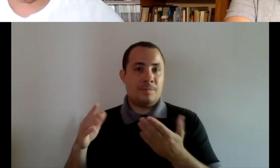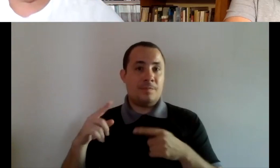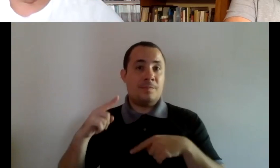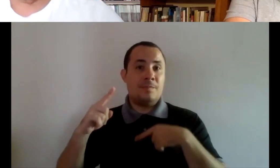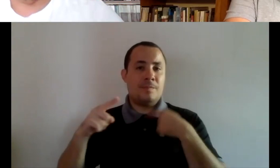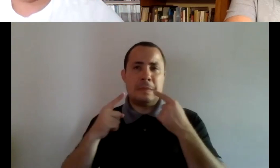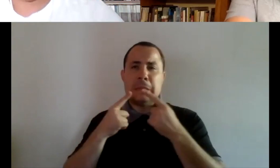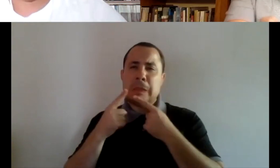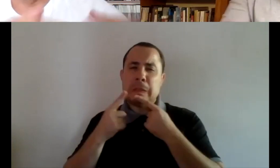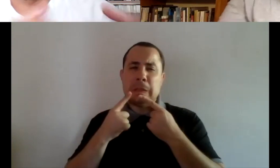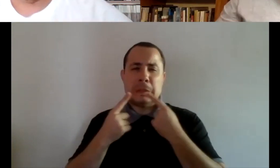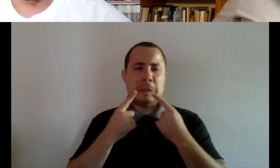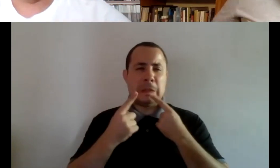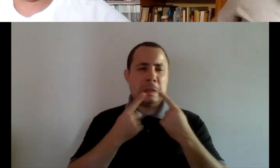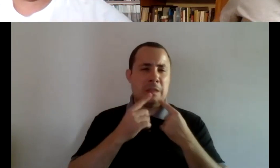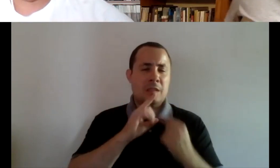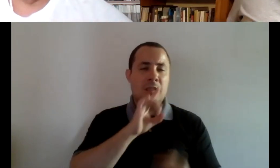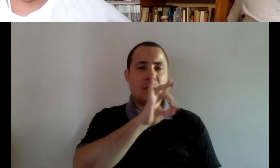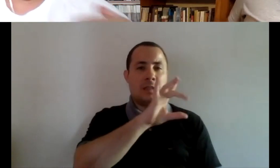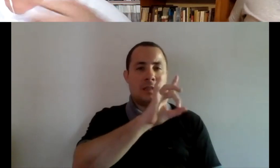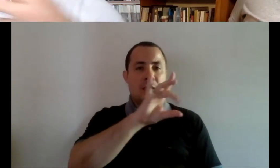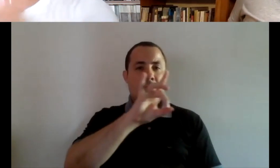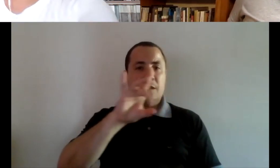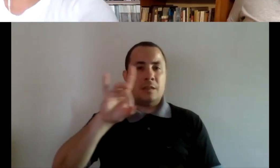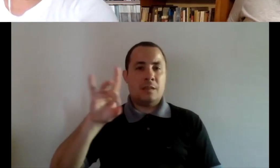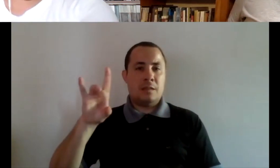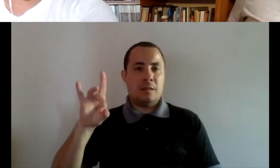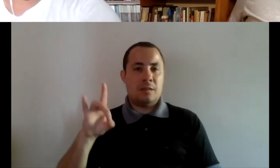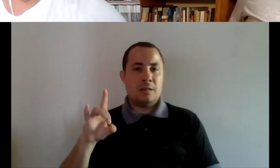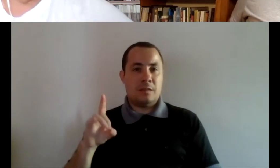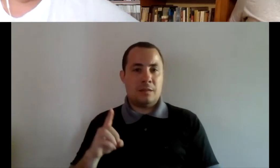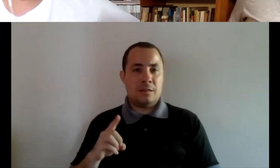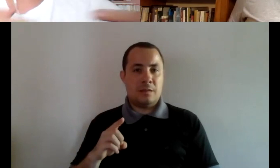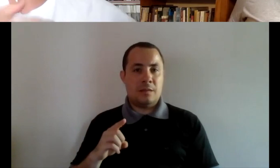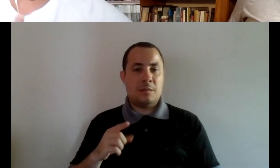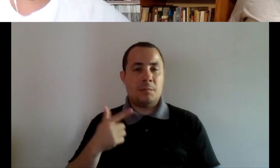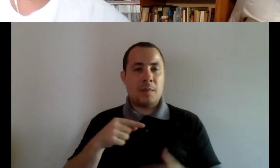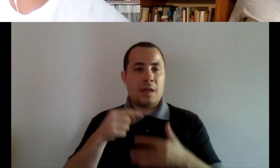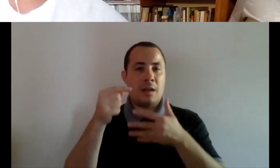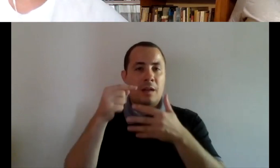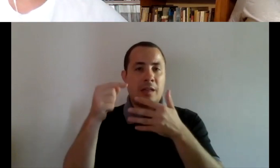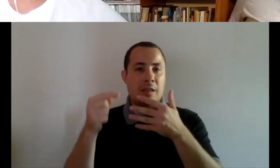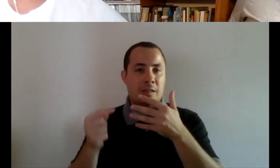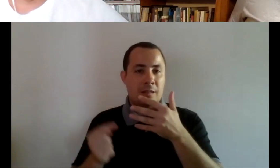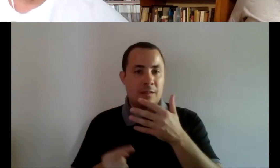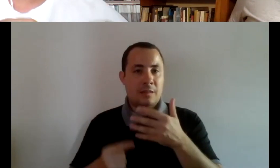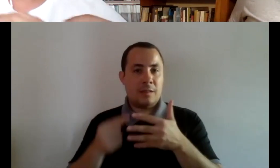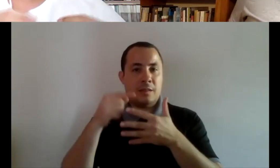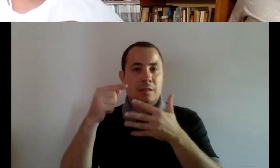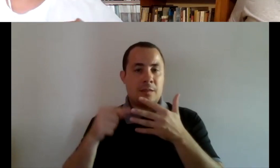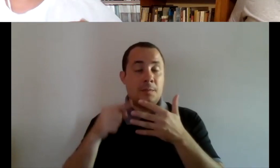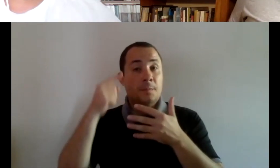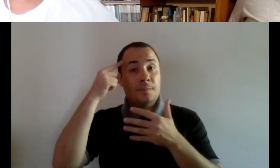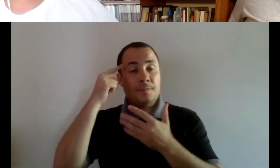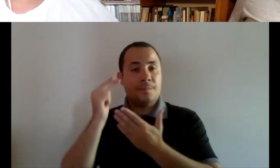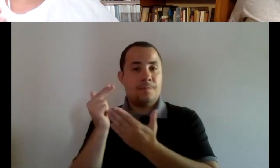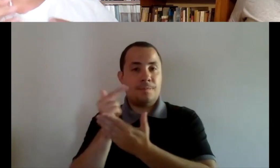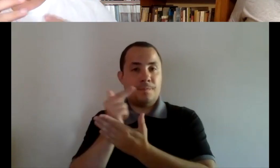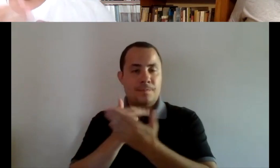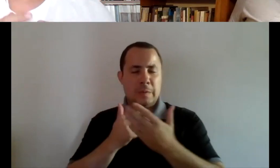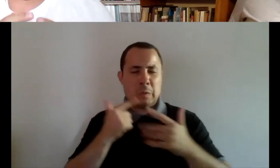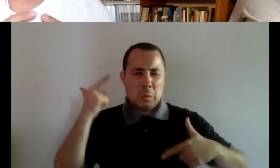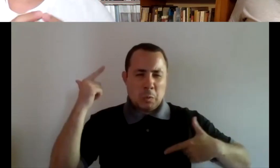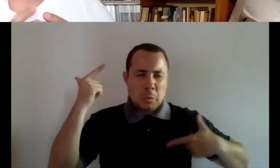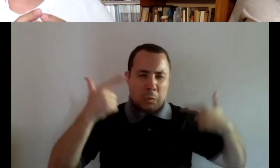com cada um dos autores, o original, discutir com o revisor, pensar o projeto gráfico. Então, acaba sendo uma